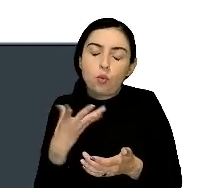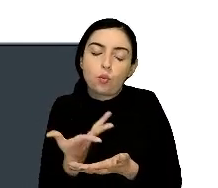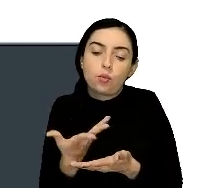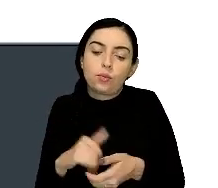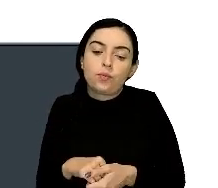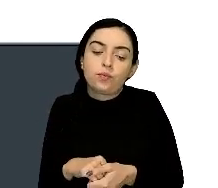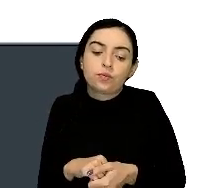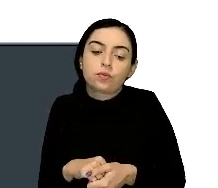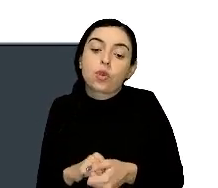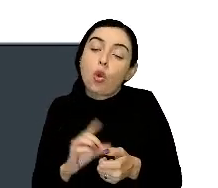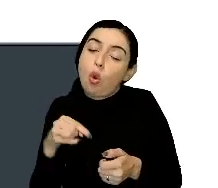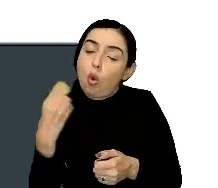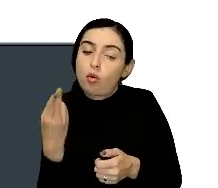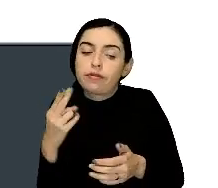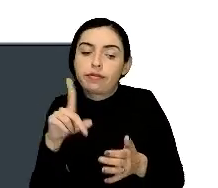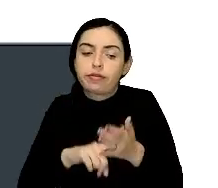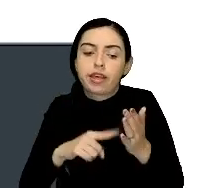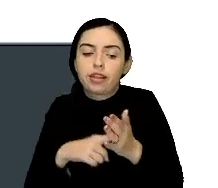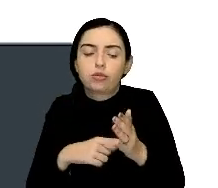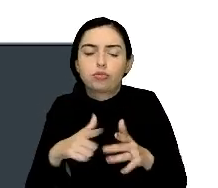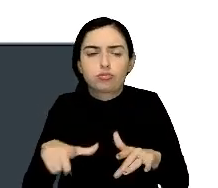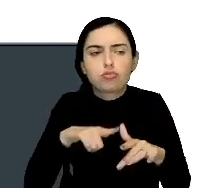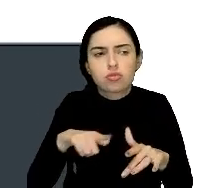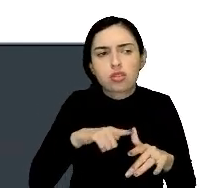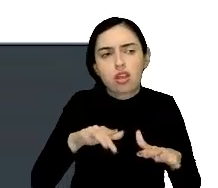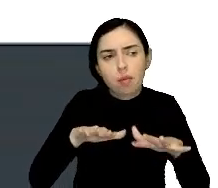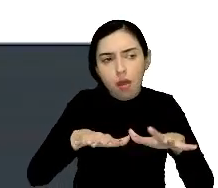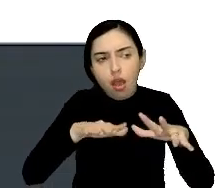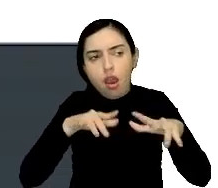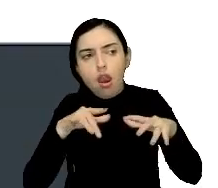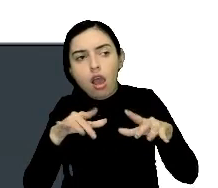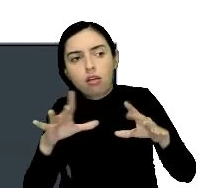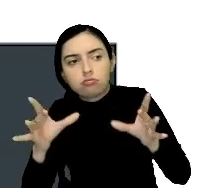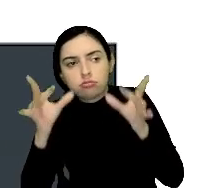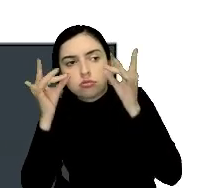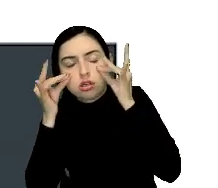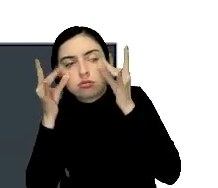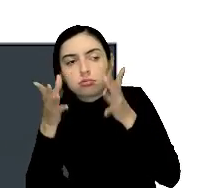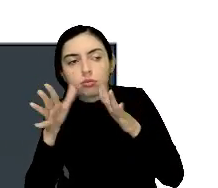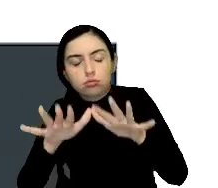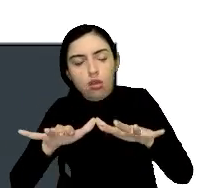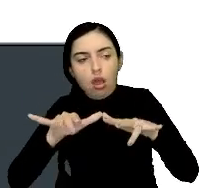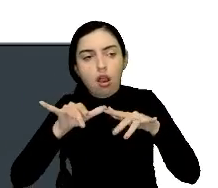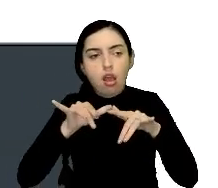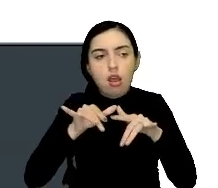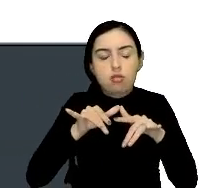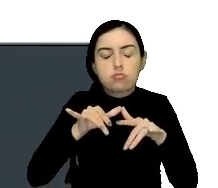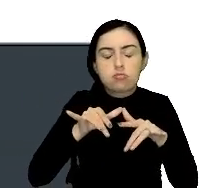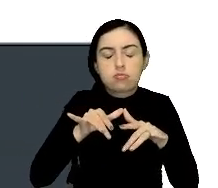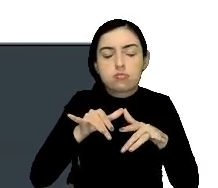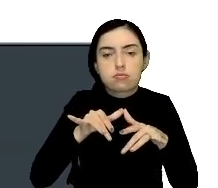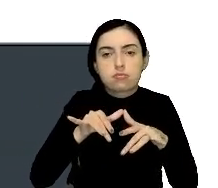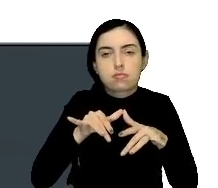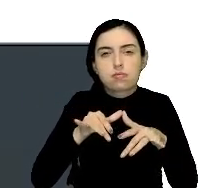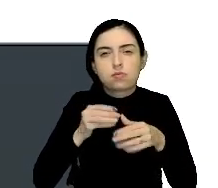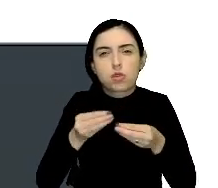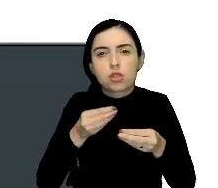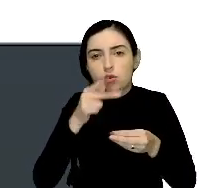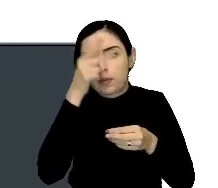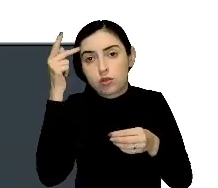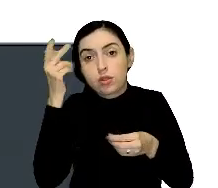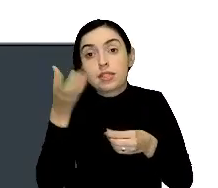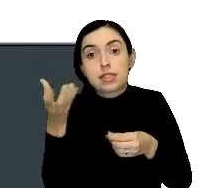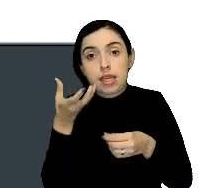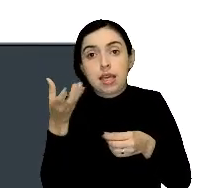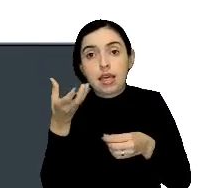ou veto. Havia um movimento, curiosamente, um movimento de pessoas que queriam